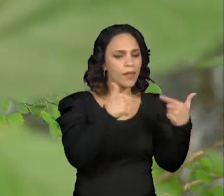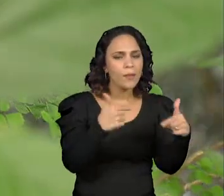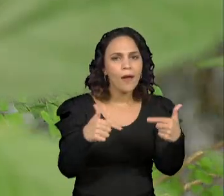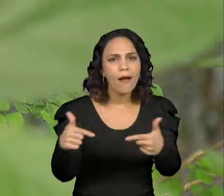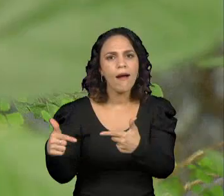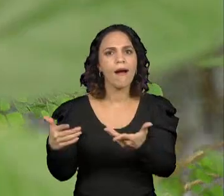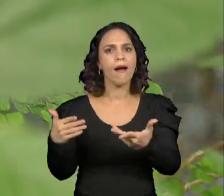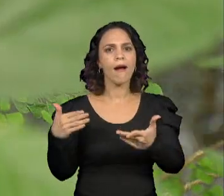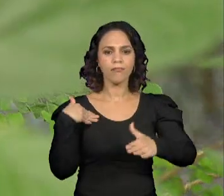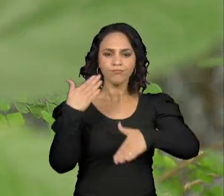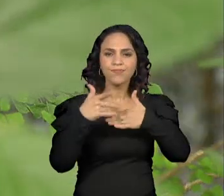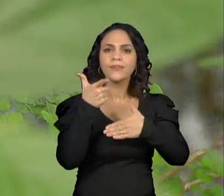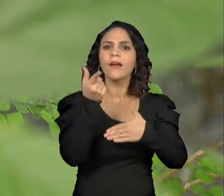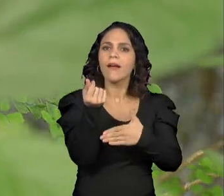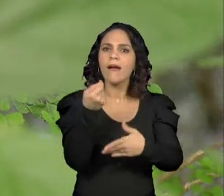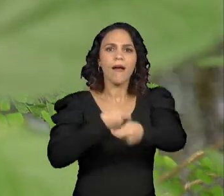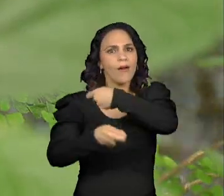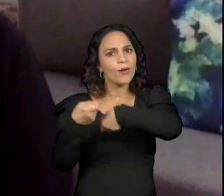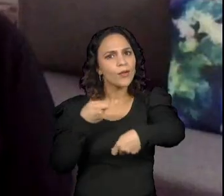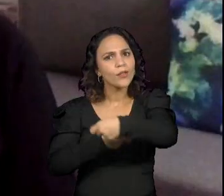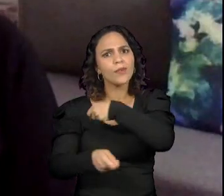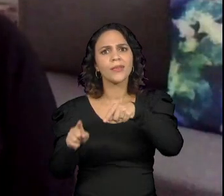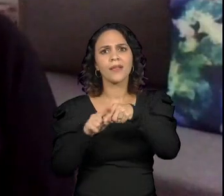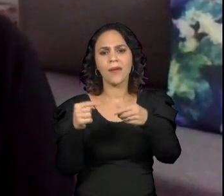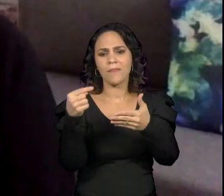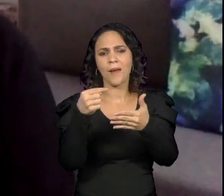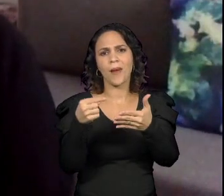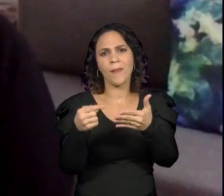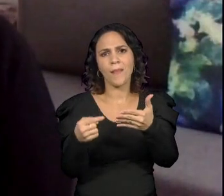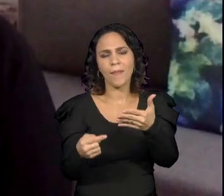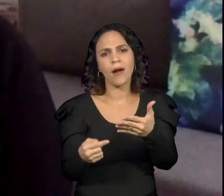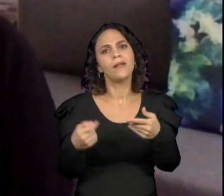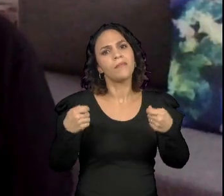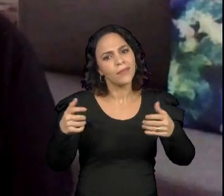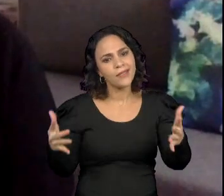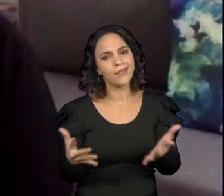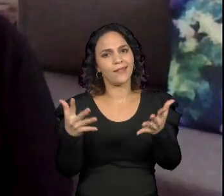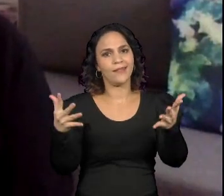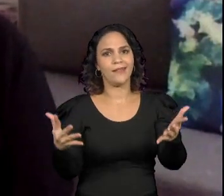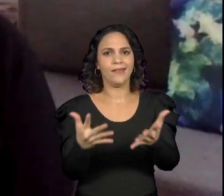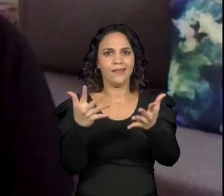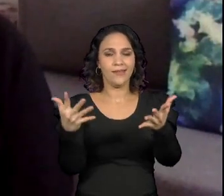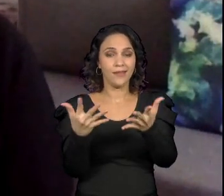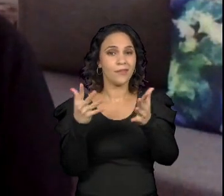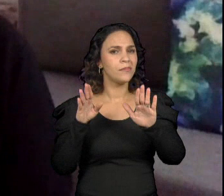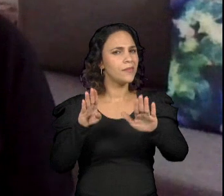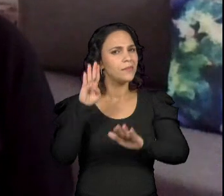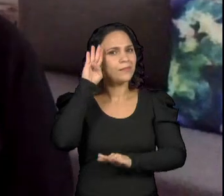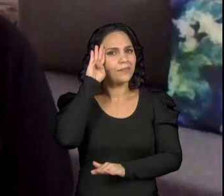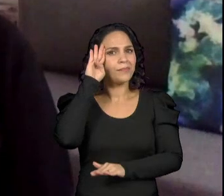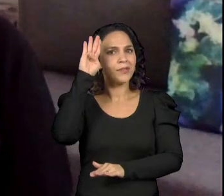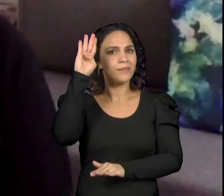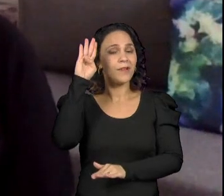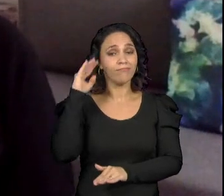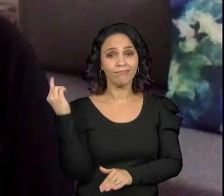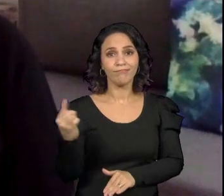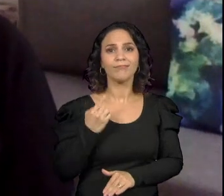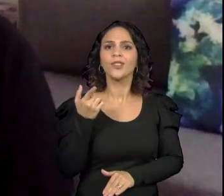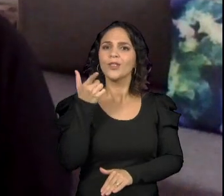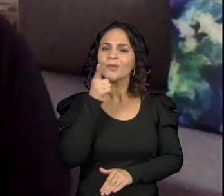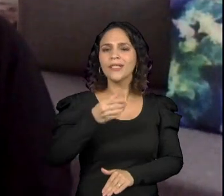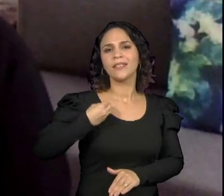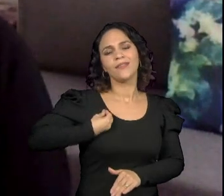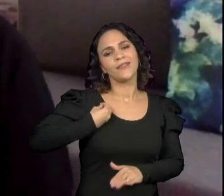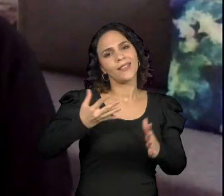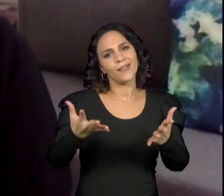para garantir a economia e outras agendas que precisam evoluir, mas, sobretudo, para que a gente tenha mais qualidade